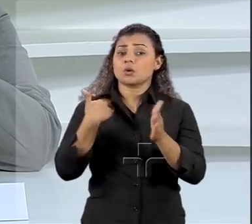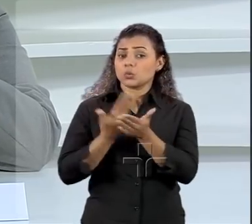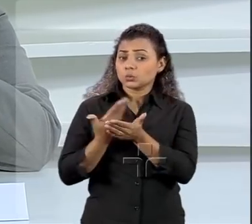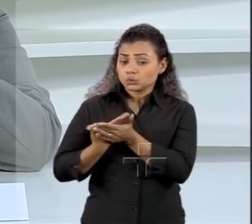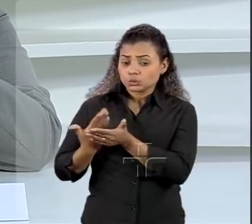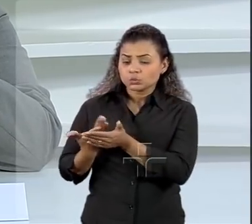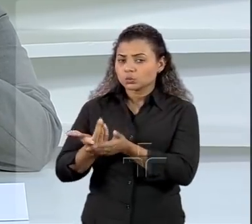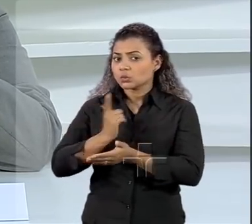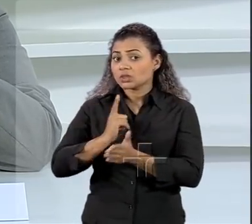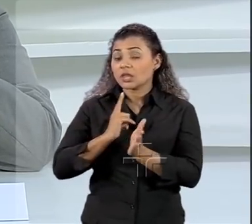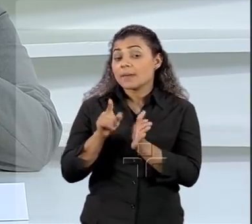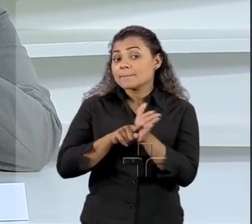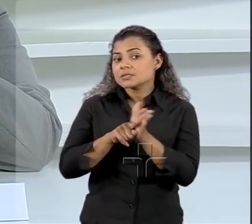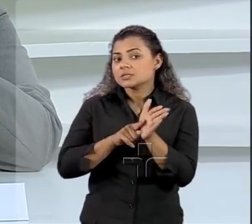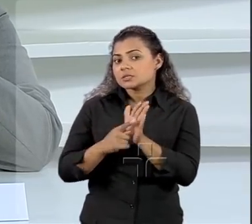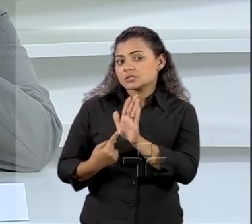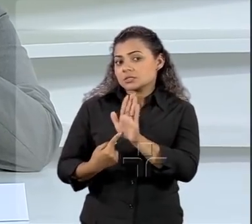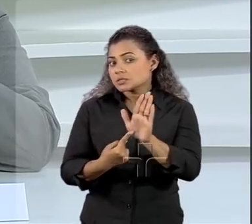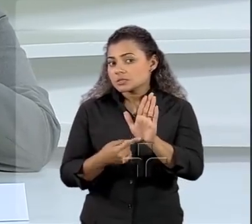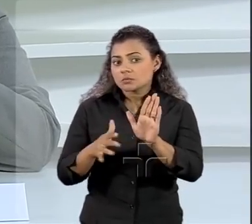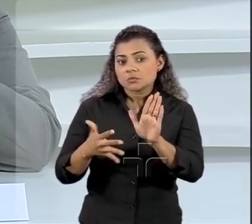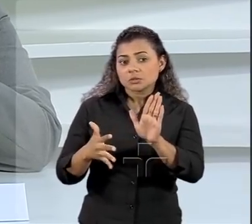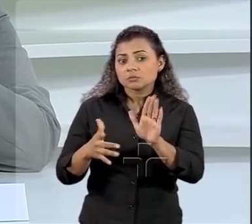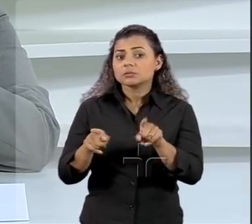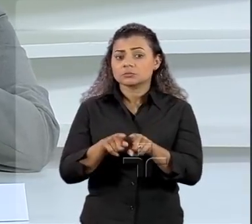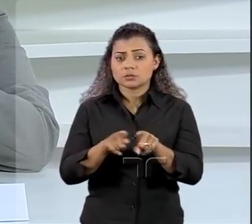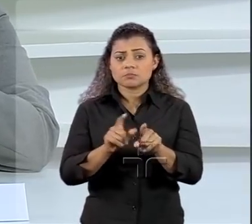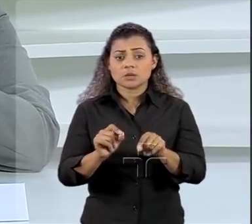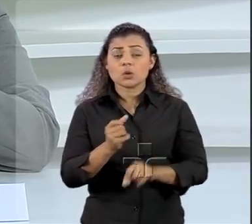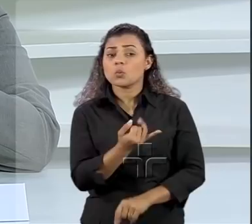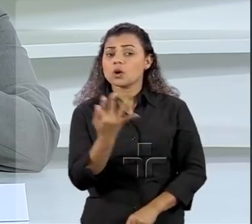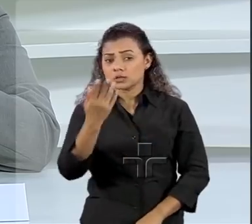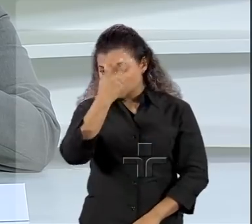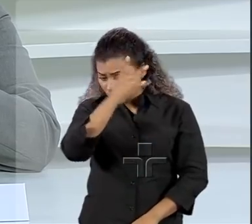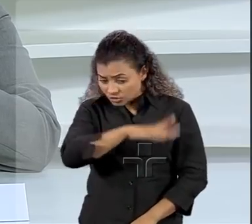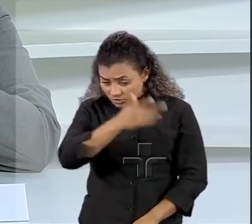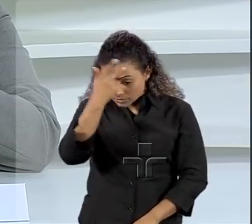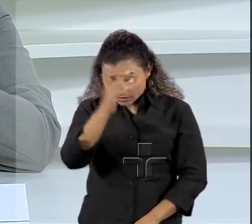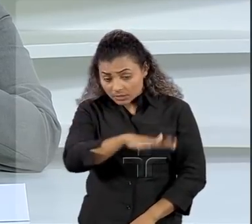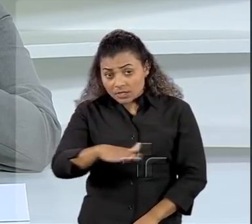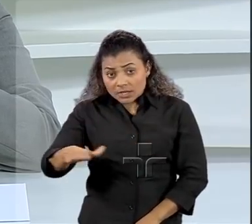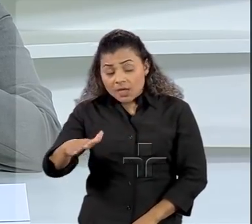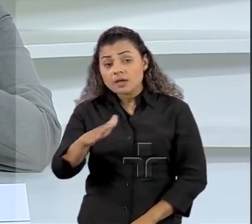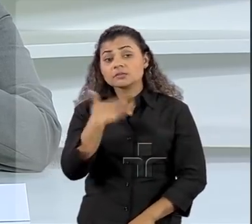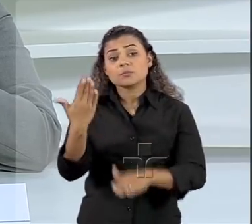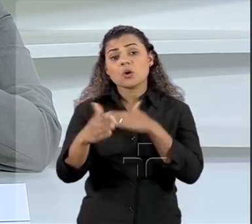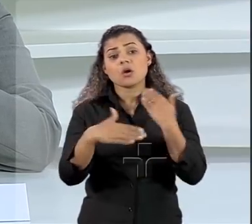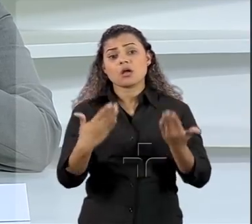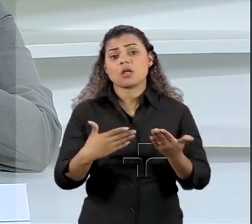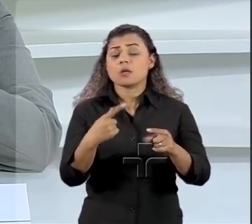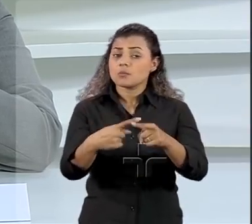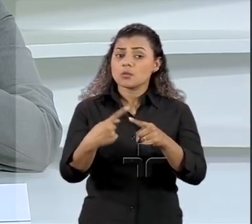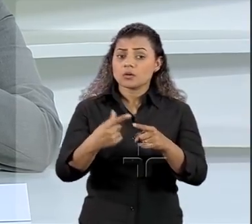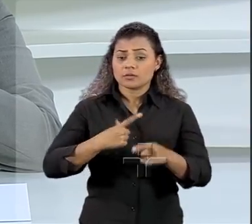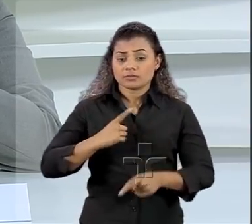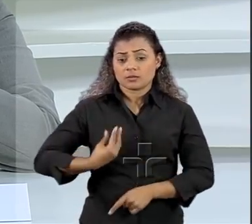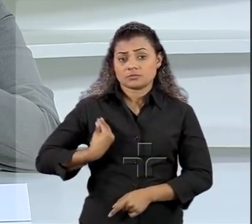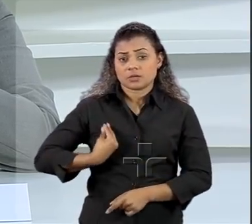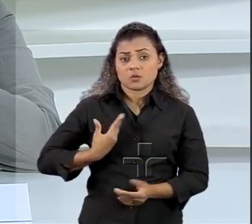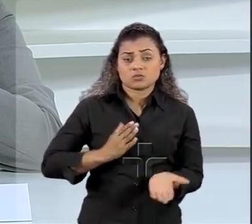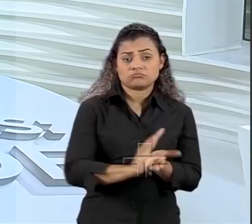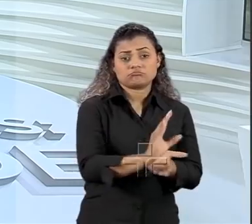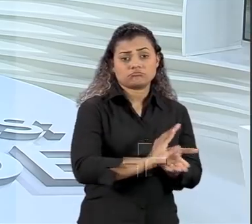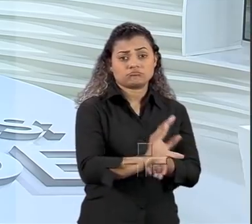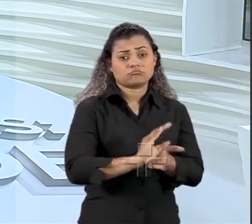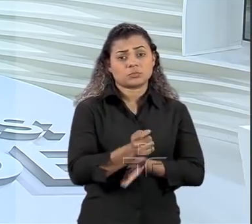faz uma estimativa de quantas crianças vão morrer a mais a se manter a atual situação de saúde, de investimento em